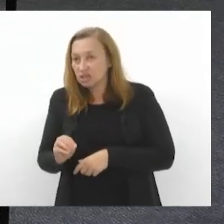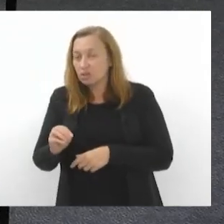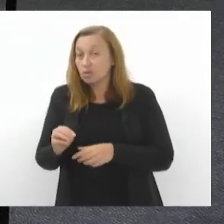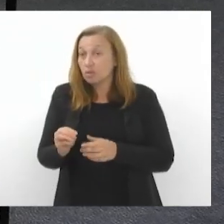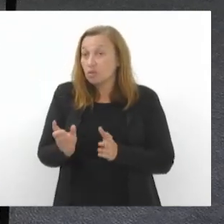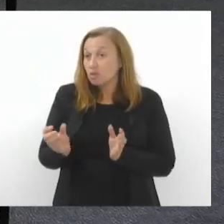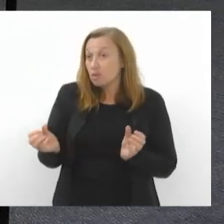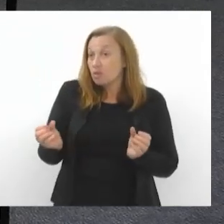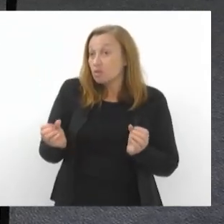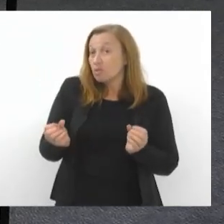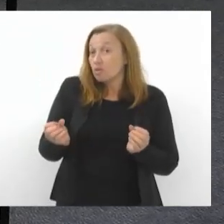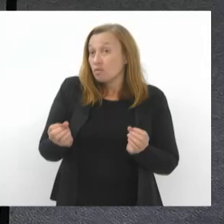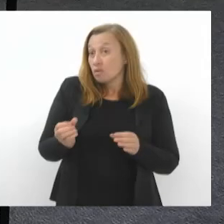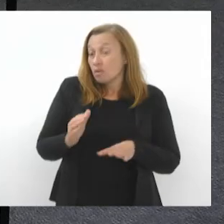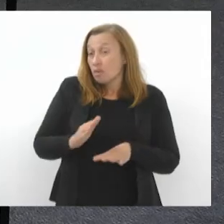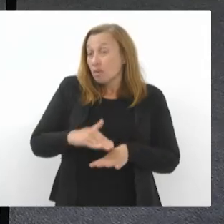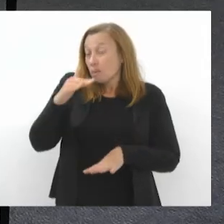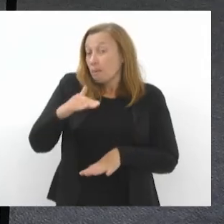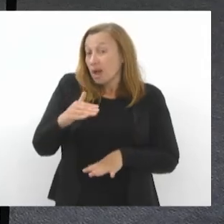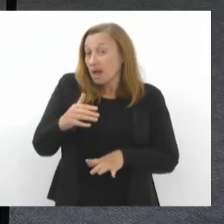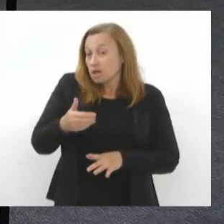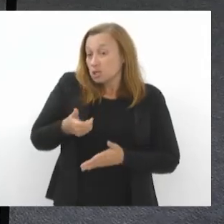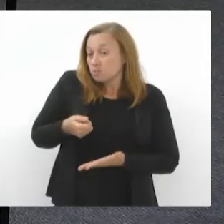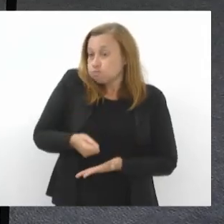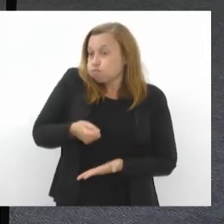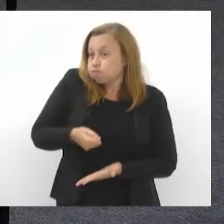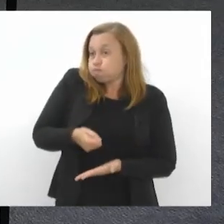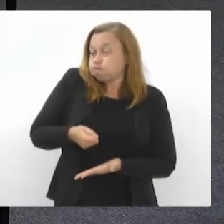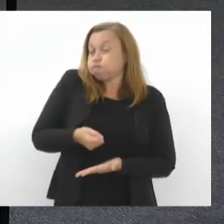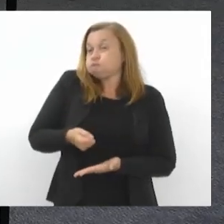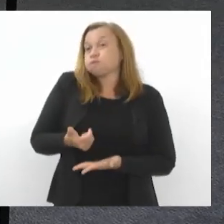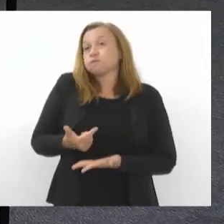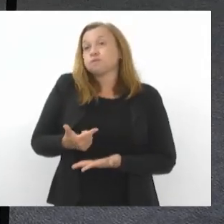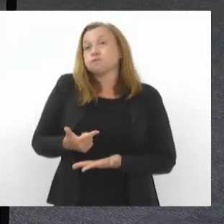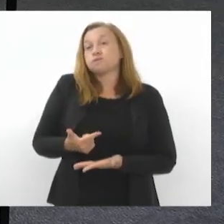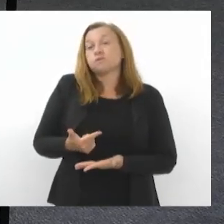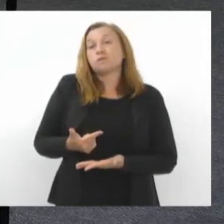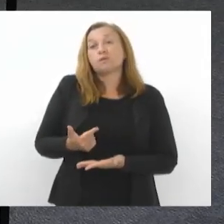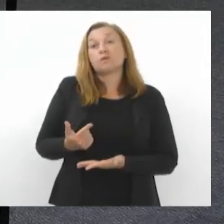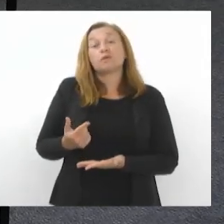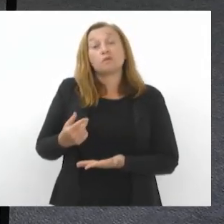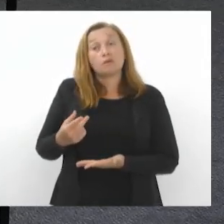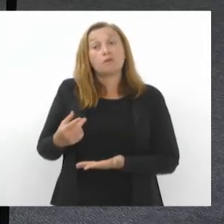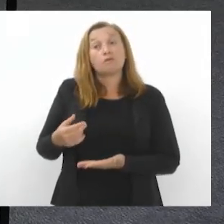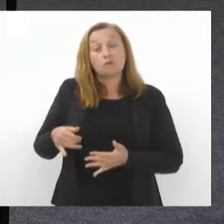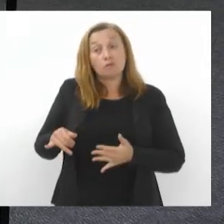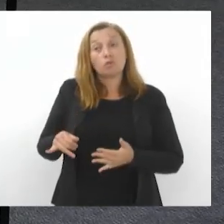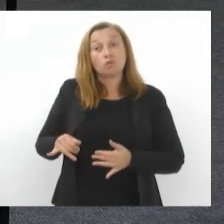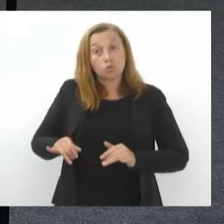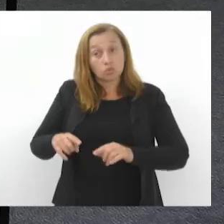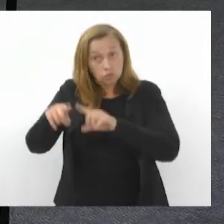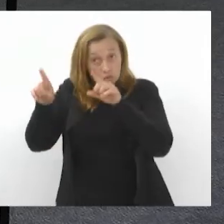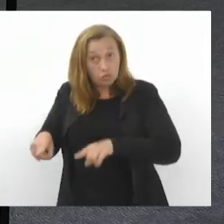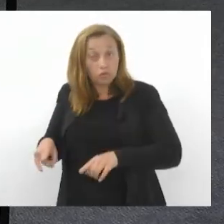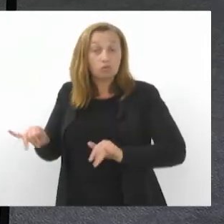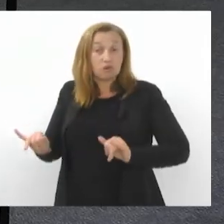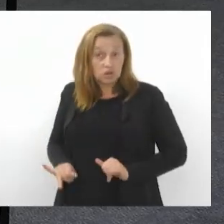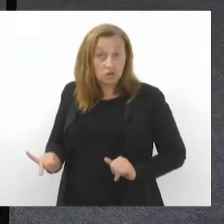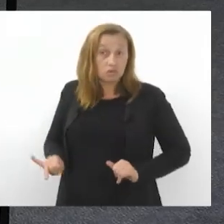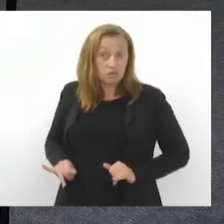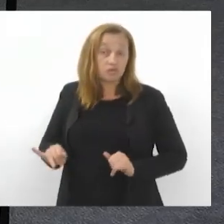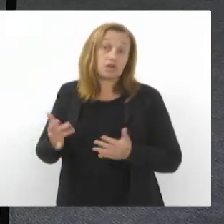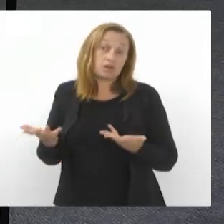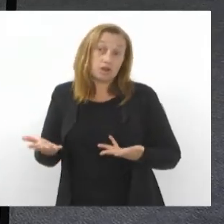a situação do arroxo, e isso vai cair nas costas dos servidores. É claro que o projeto é importante. Se o Estado